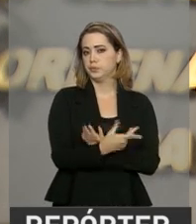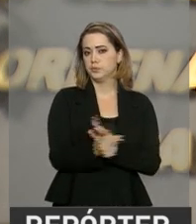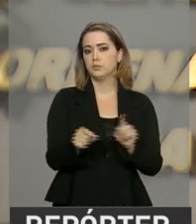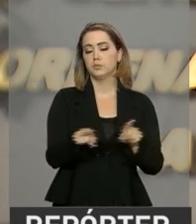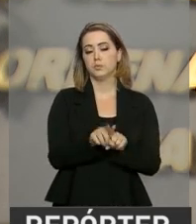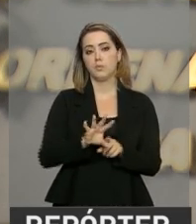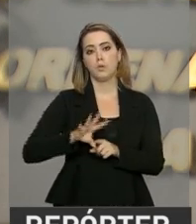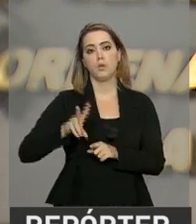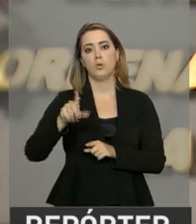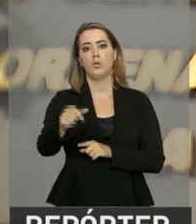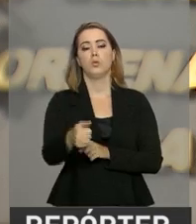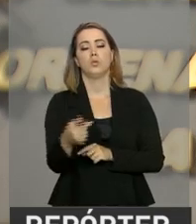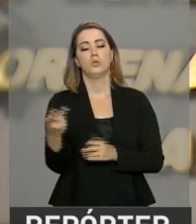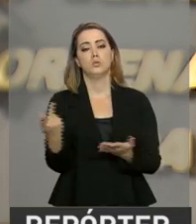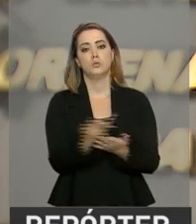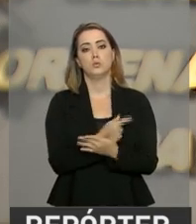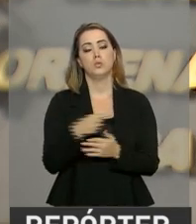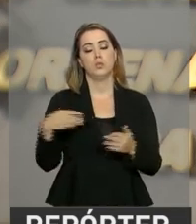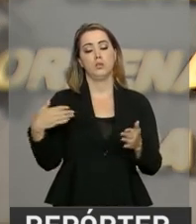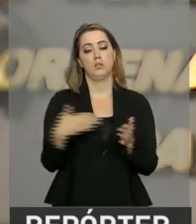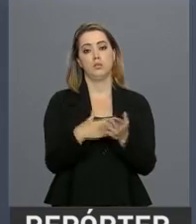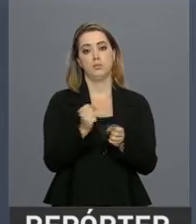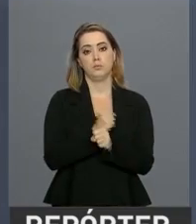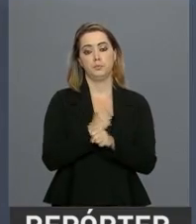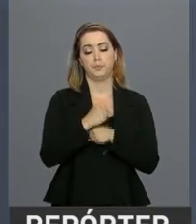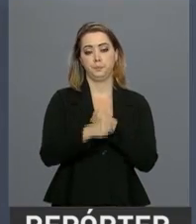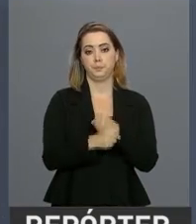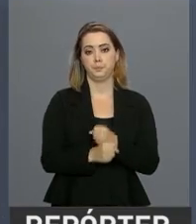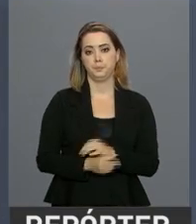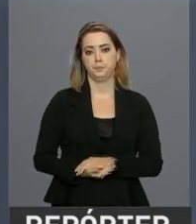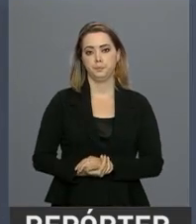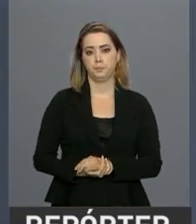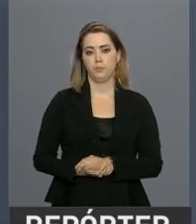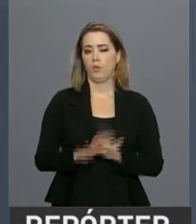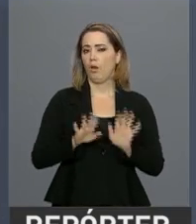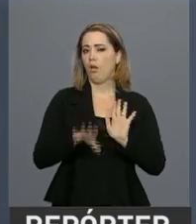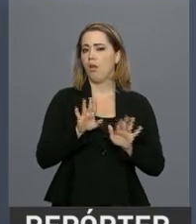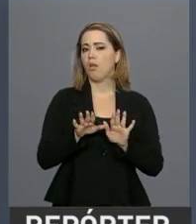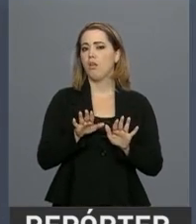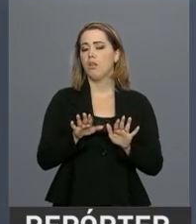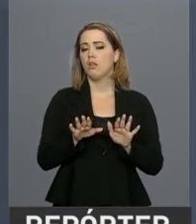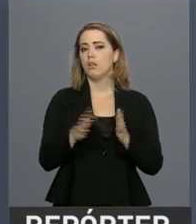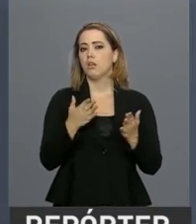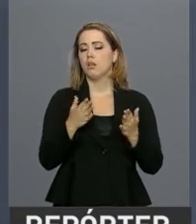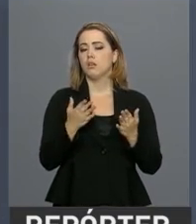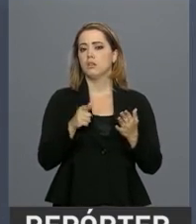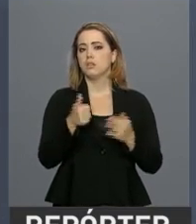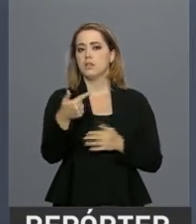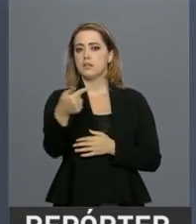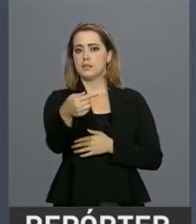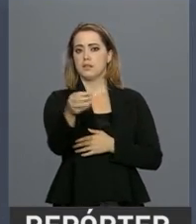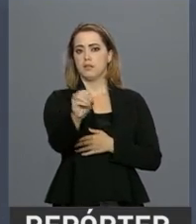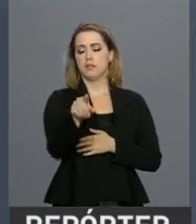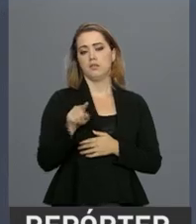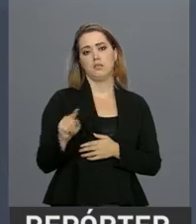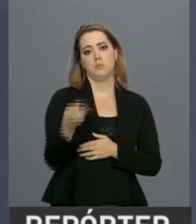as unidades da Polícia Federal até o final do ano que vem. Em média, a Polícia Federal instaura 70 mil